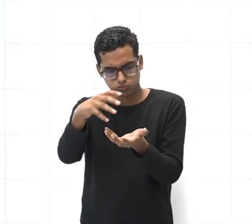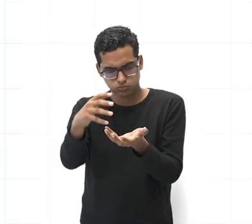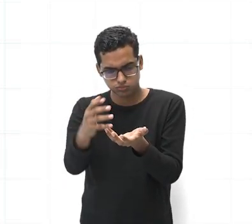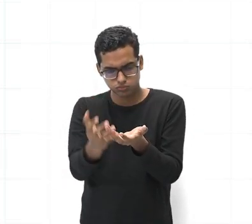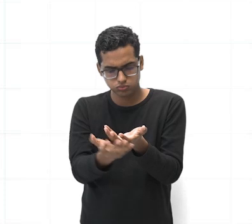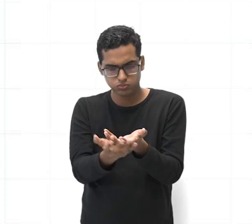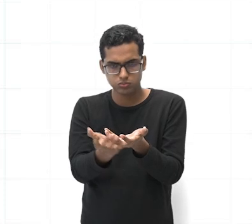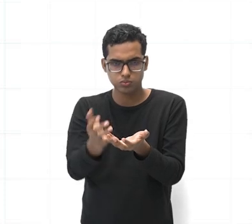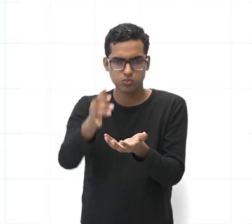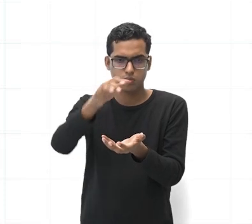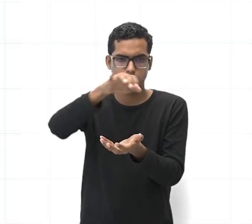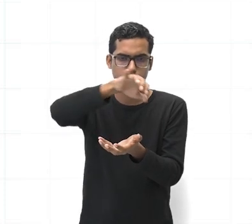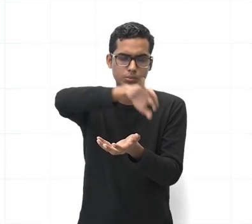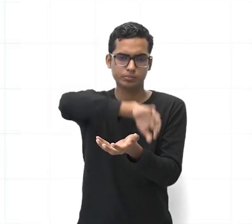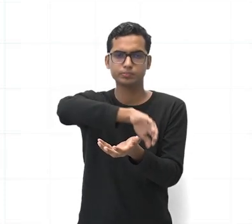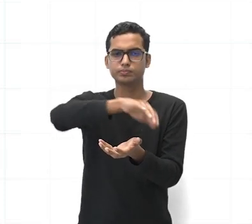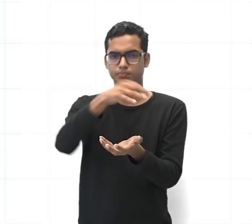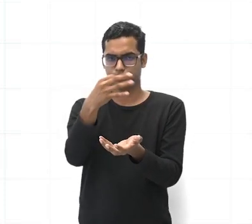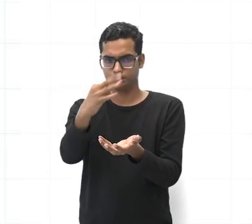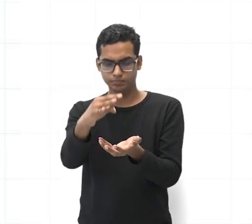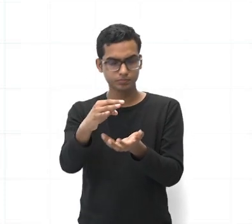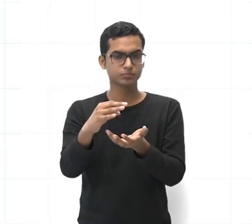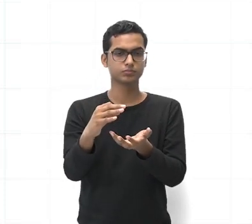né, plenamente redondo.